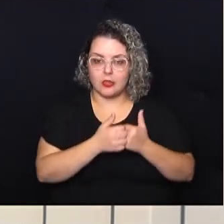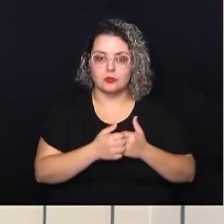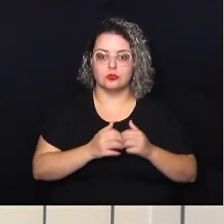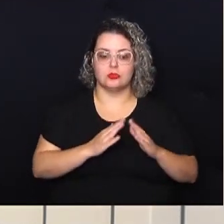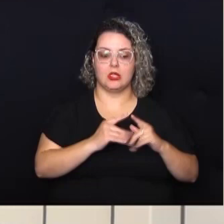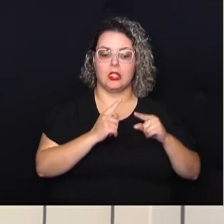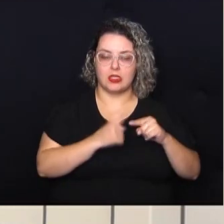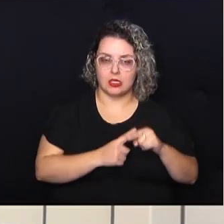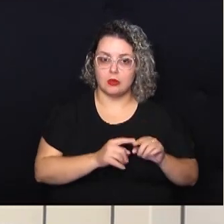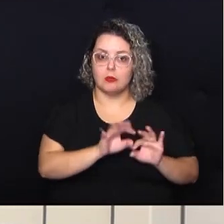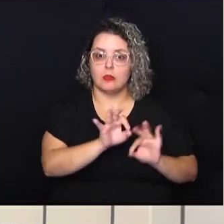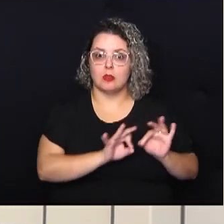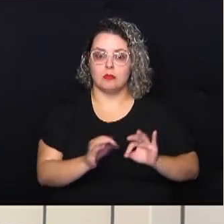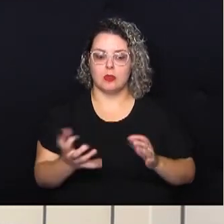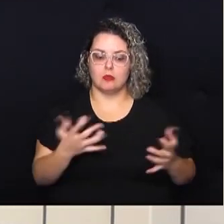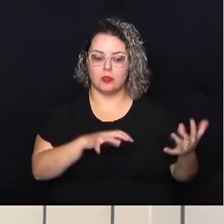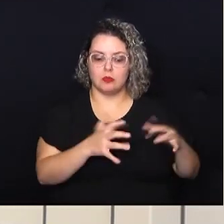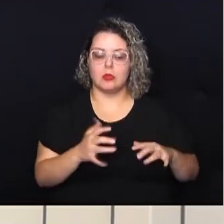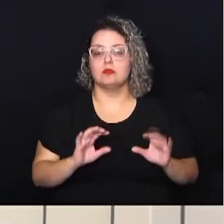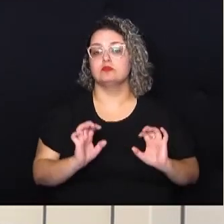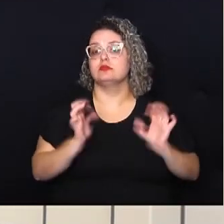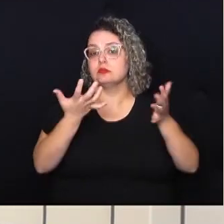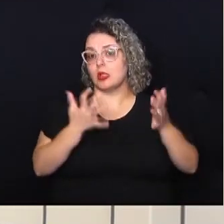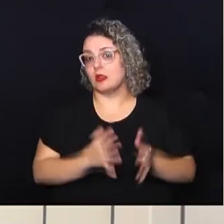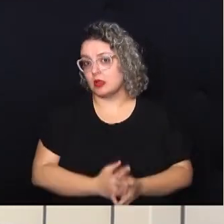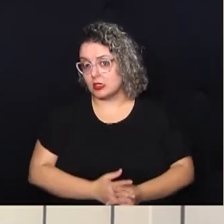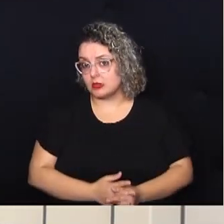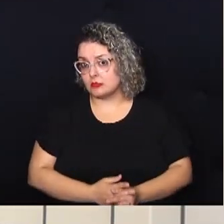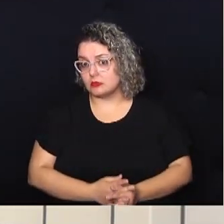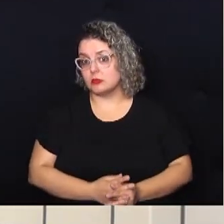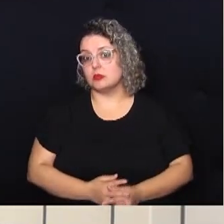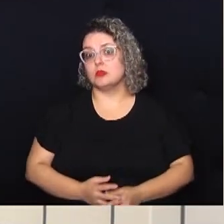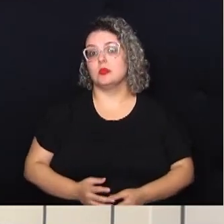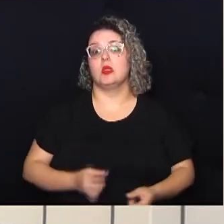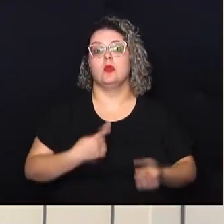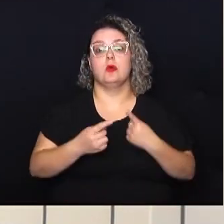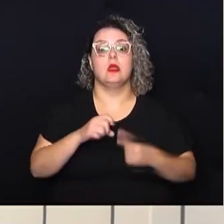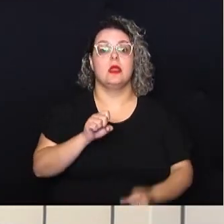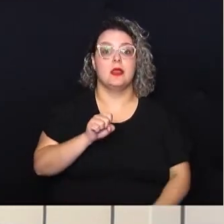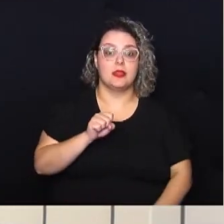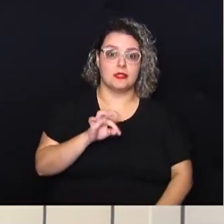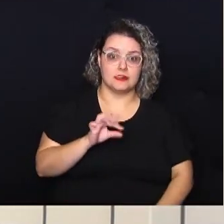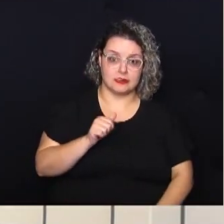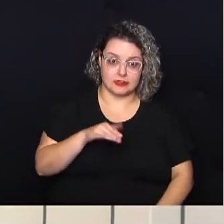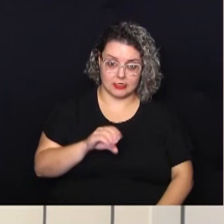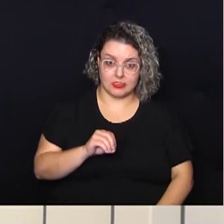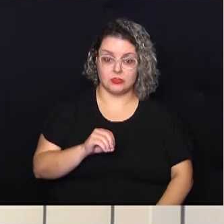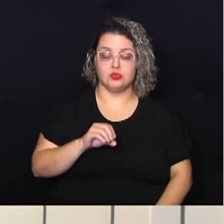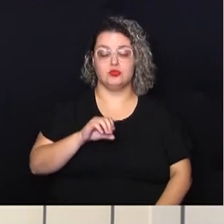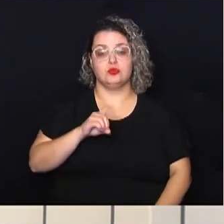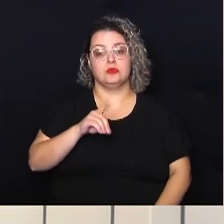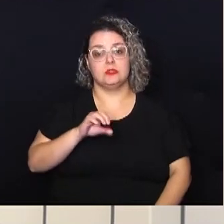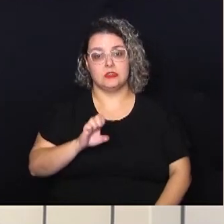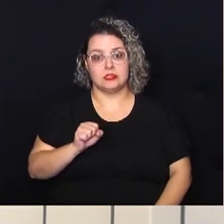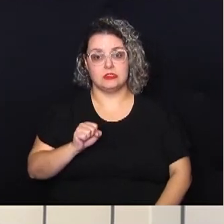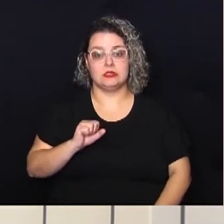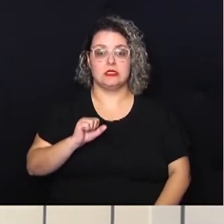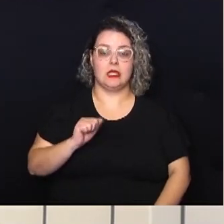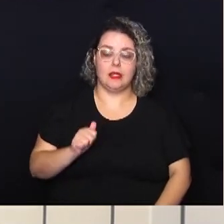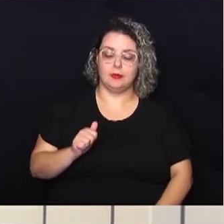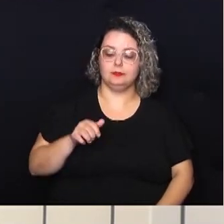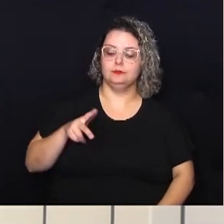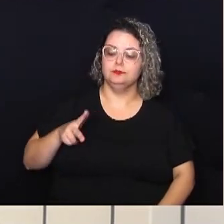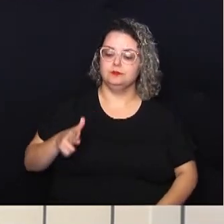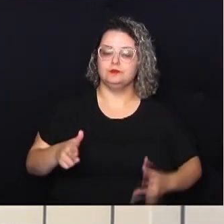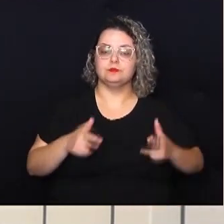para montagem das estruturas da festa. Rua Estácio de Sá vai ser bloqueada no cruzamento com a Rua Alexandre